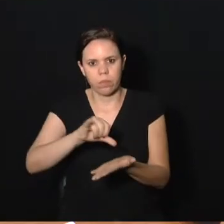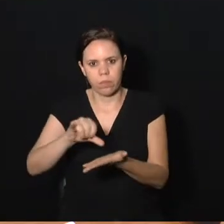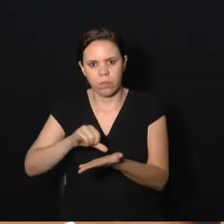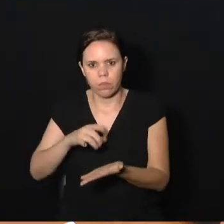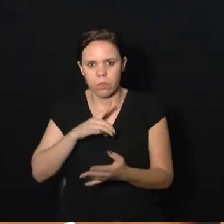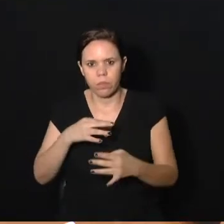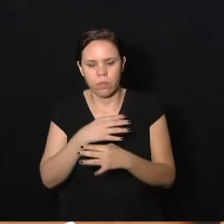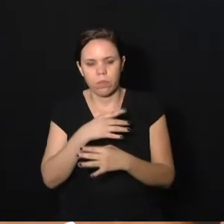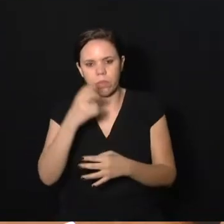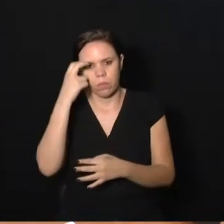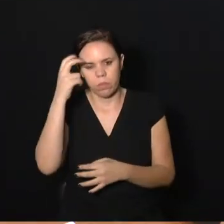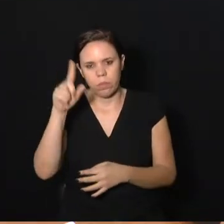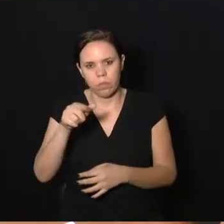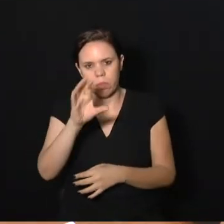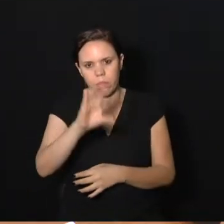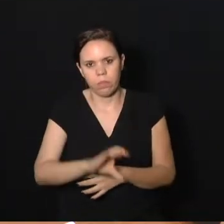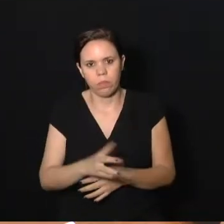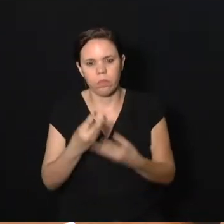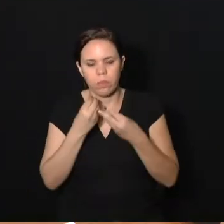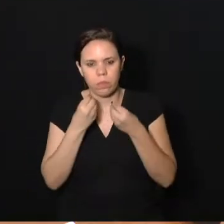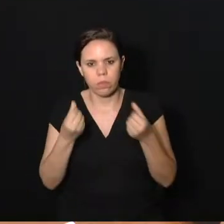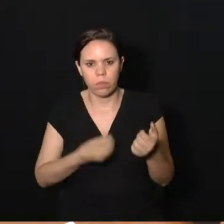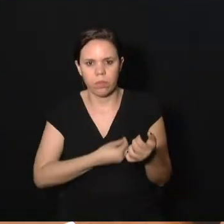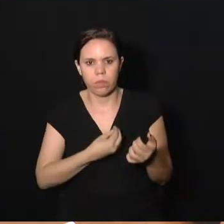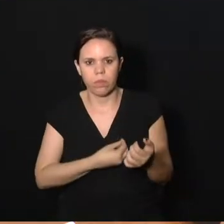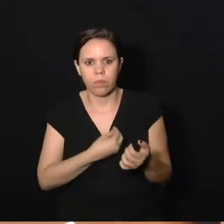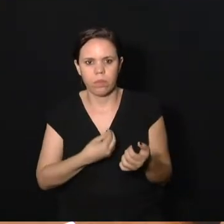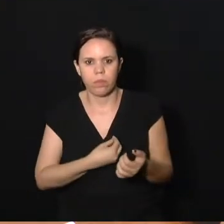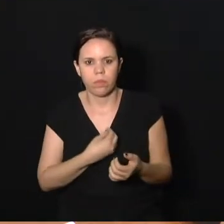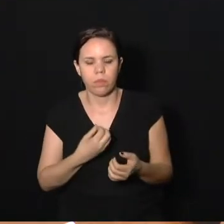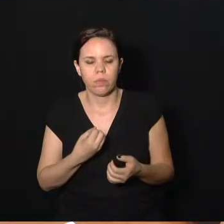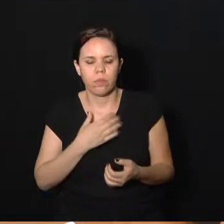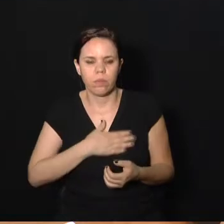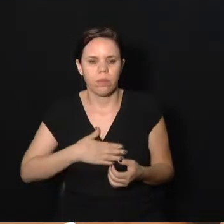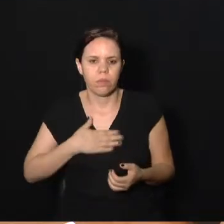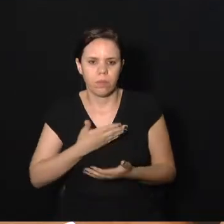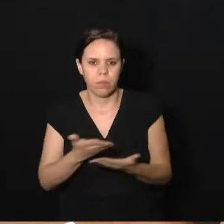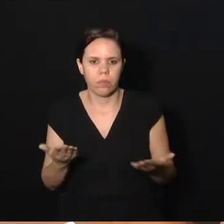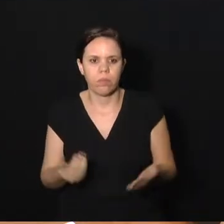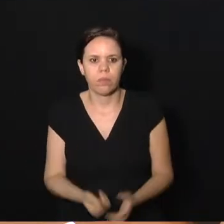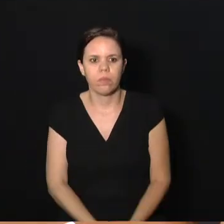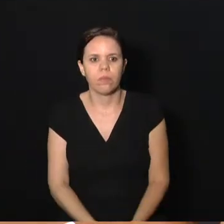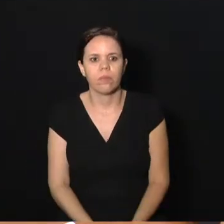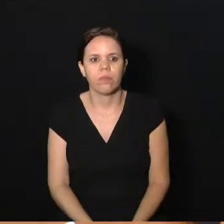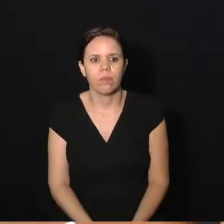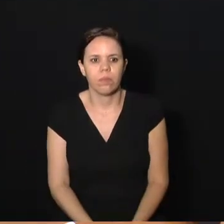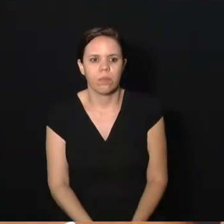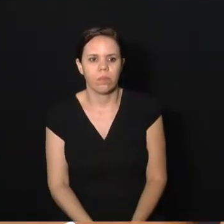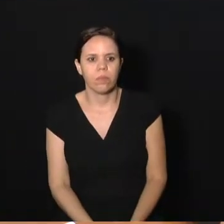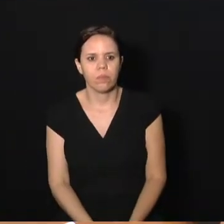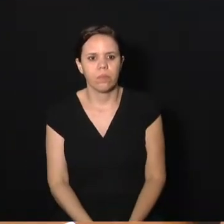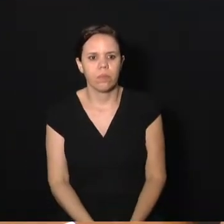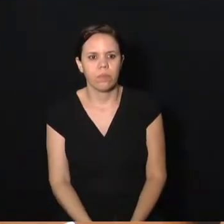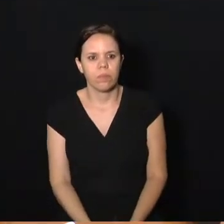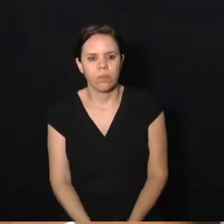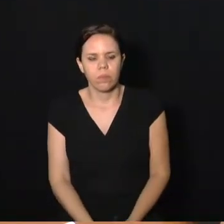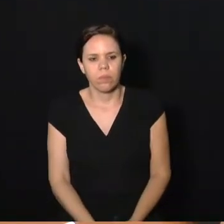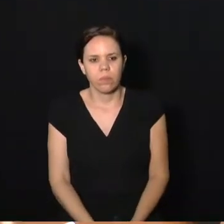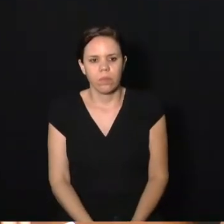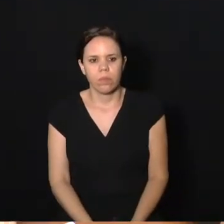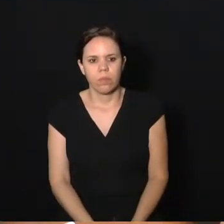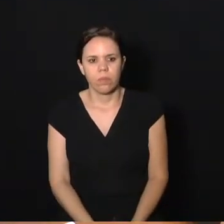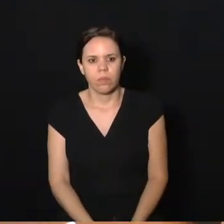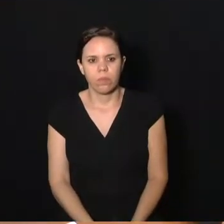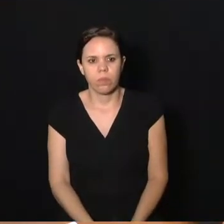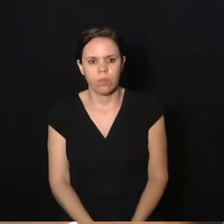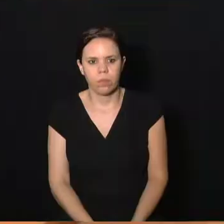cidades inteligentes é o cidadão, é a qualidade de vida, é o bem-estar dele. Bom, aproveitar aqui.